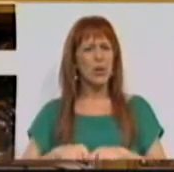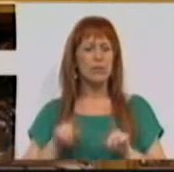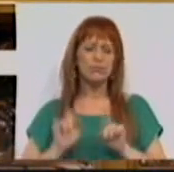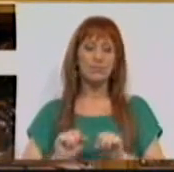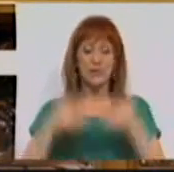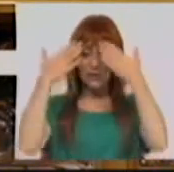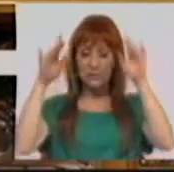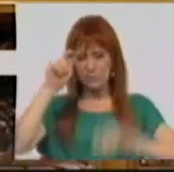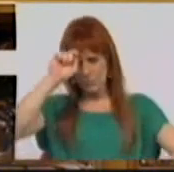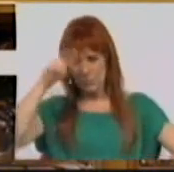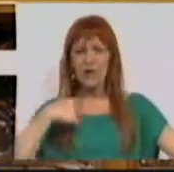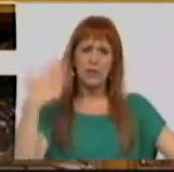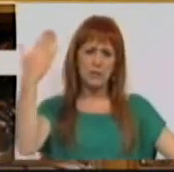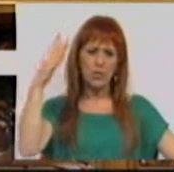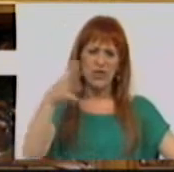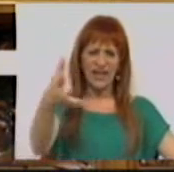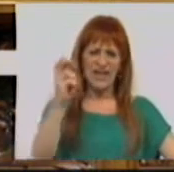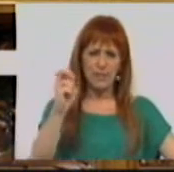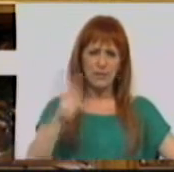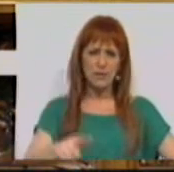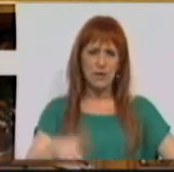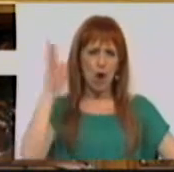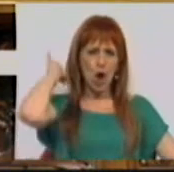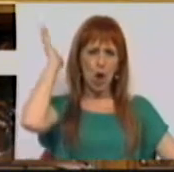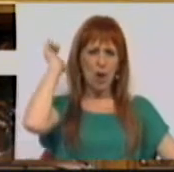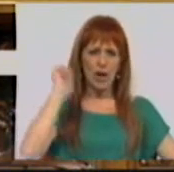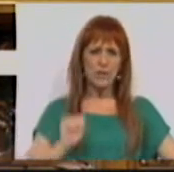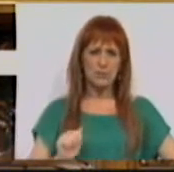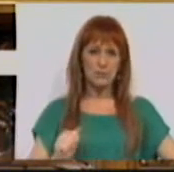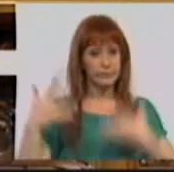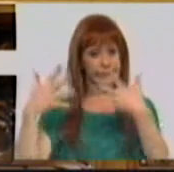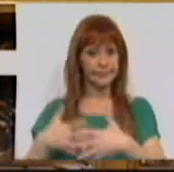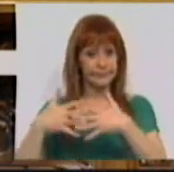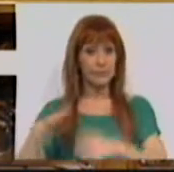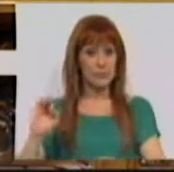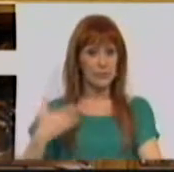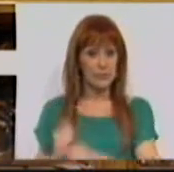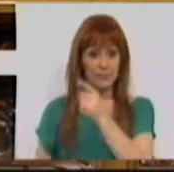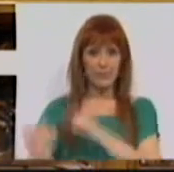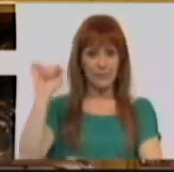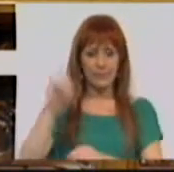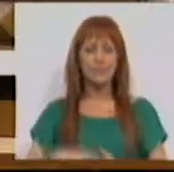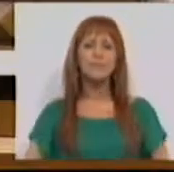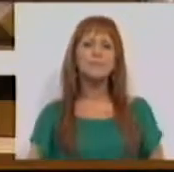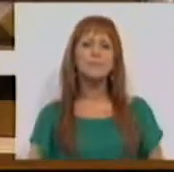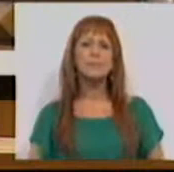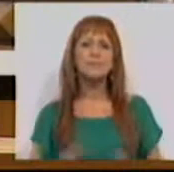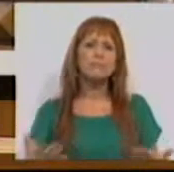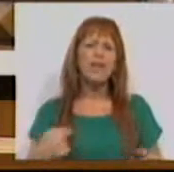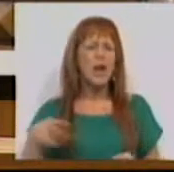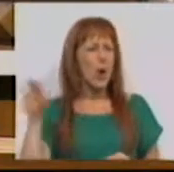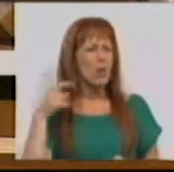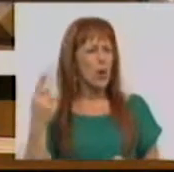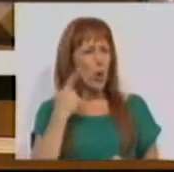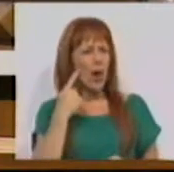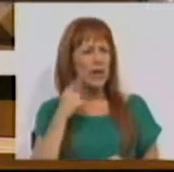democrática, queria saudar o 13º Congresso dos TSD. Eu ouvi com